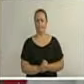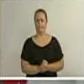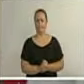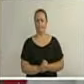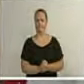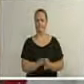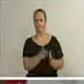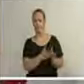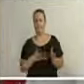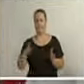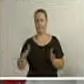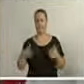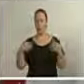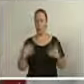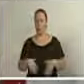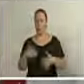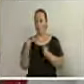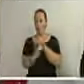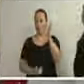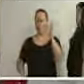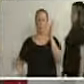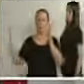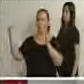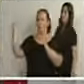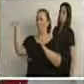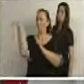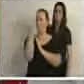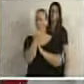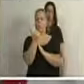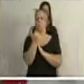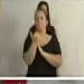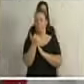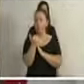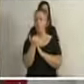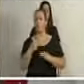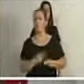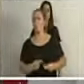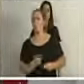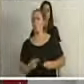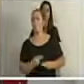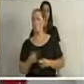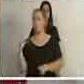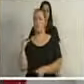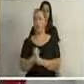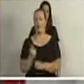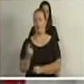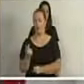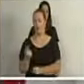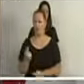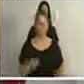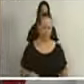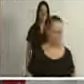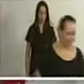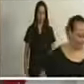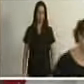para índices exorbitantes. Ou seja, muito foi maquiado do orçamento dentro das